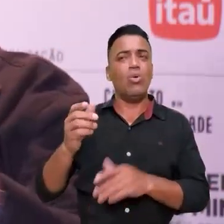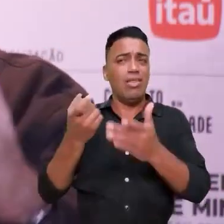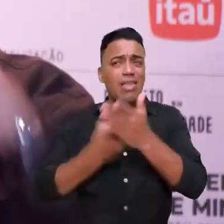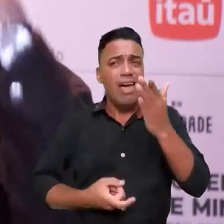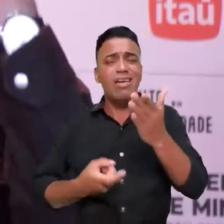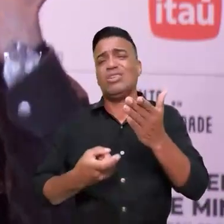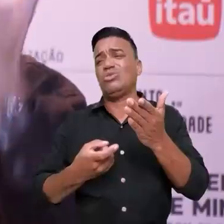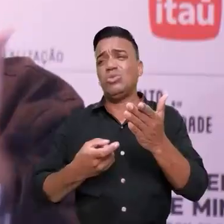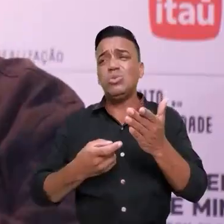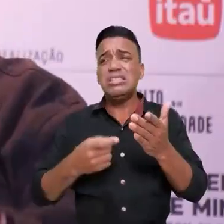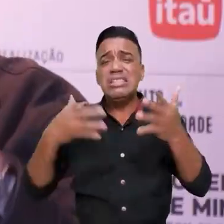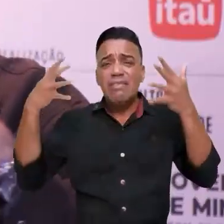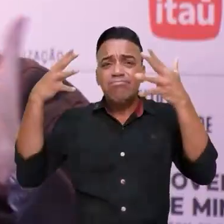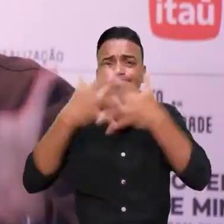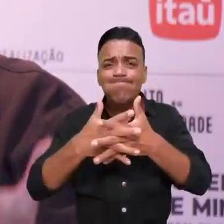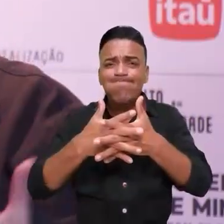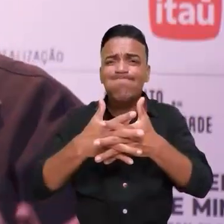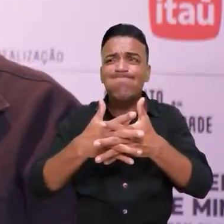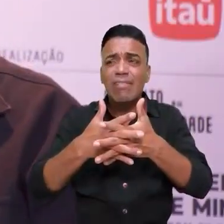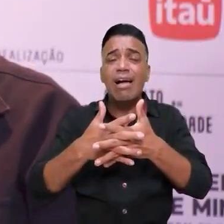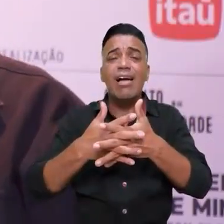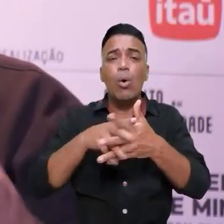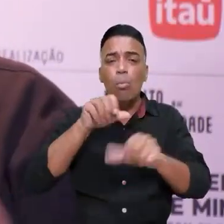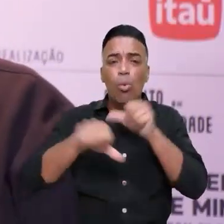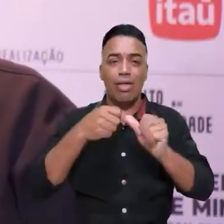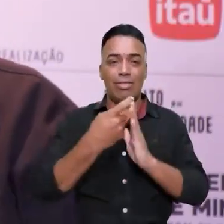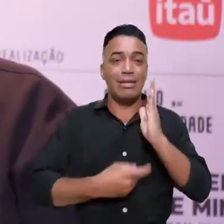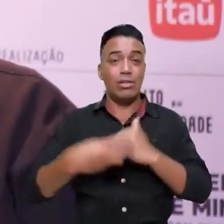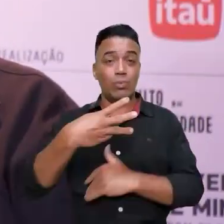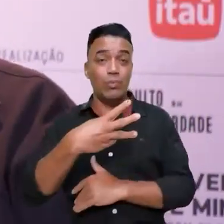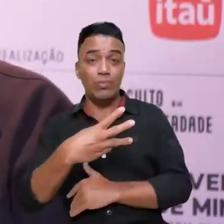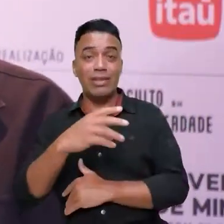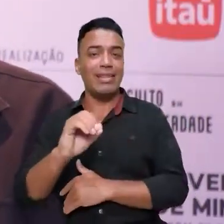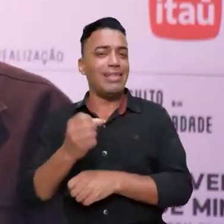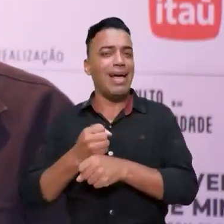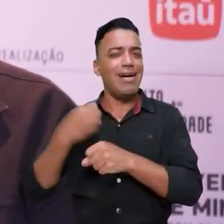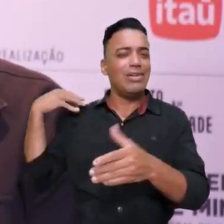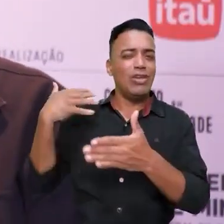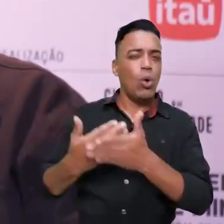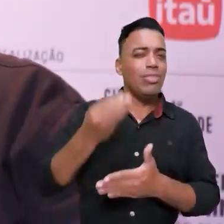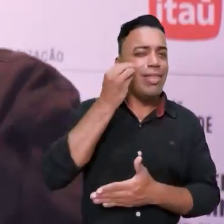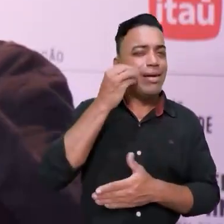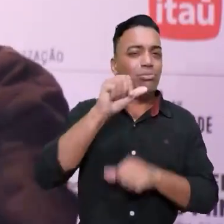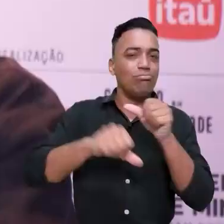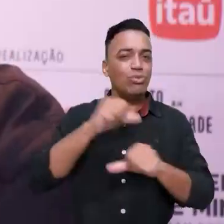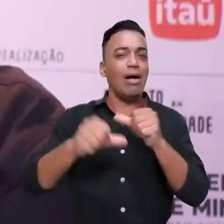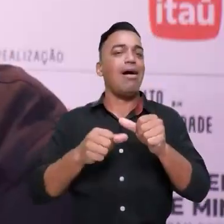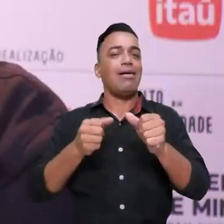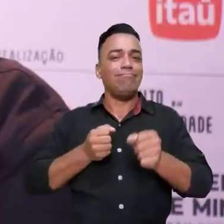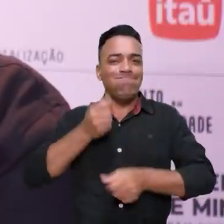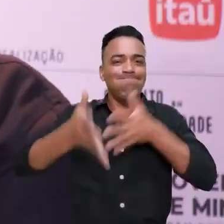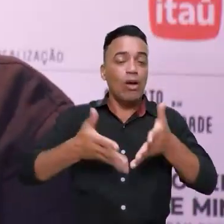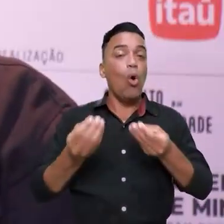algum desconforto, se a coisa estava muito complicada, enfim. E há 30 anos eu tento melhorar esse texto, o modo de dizer esse